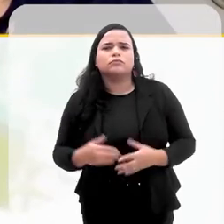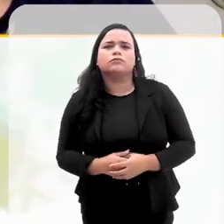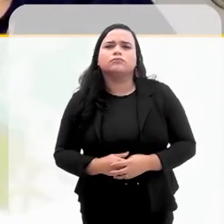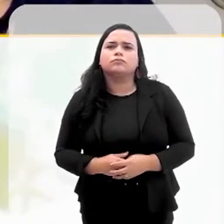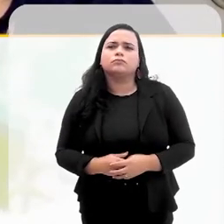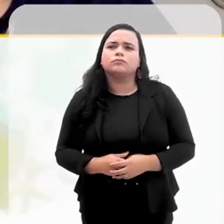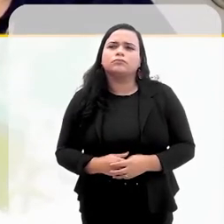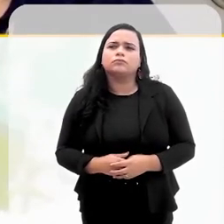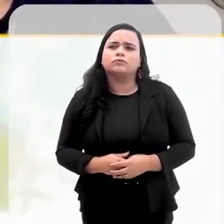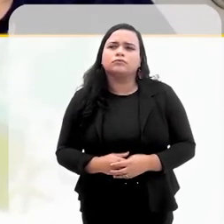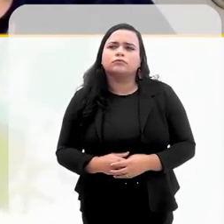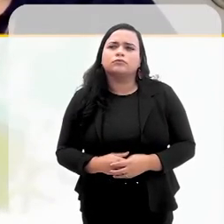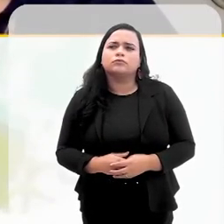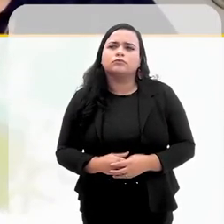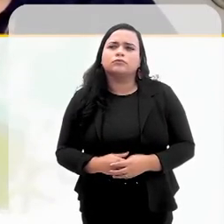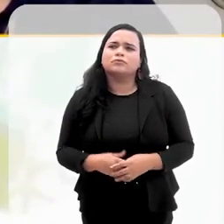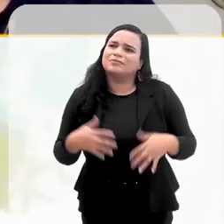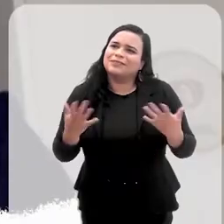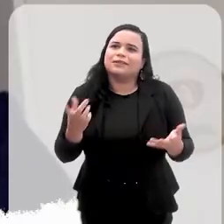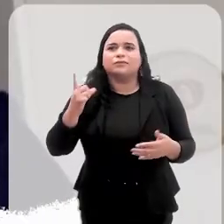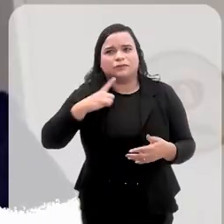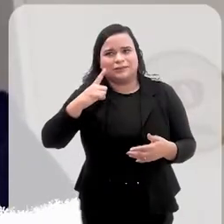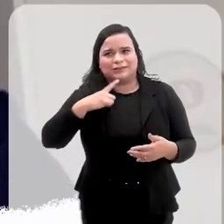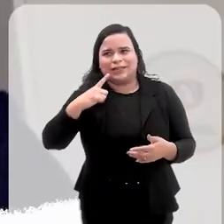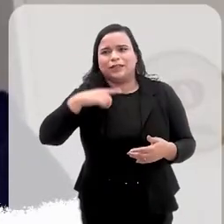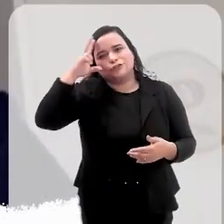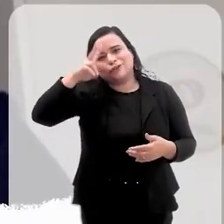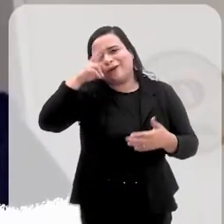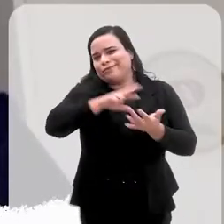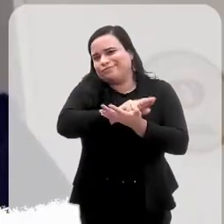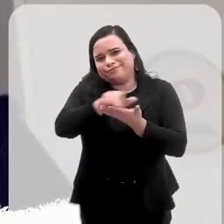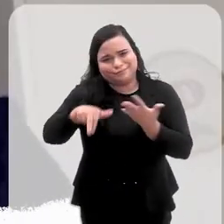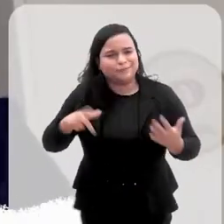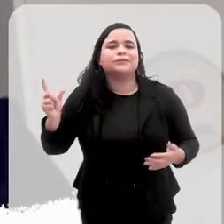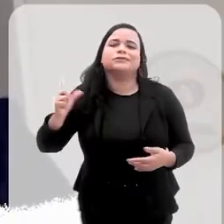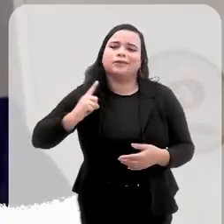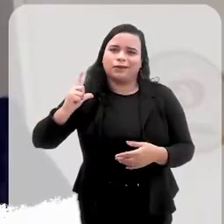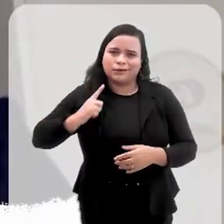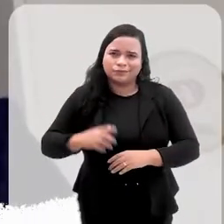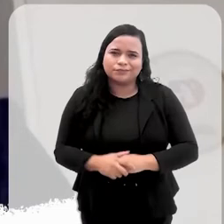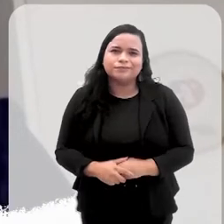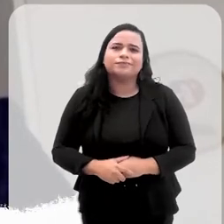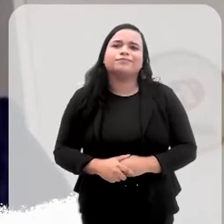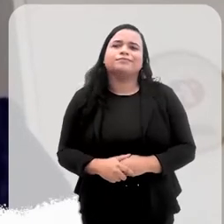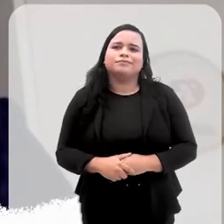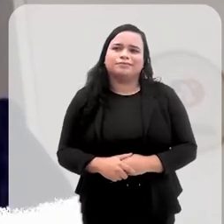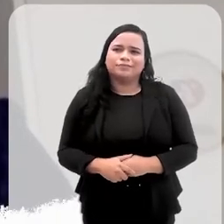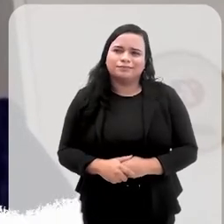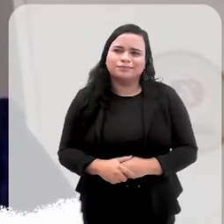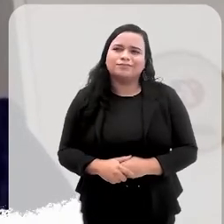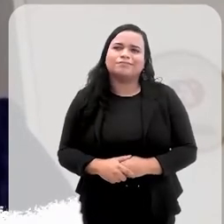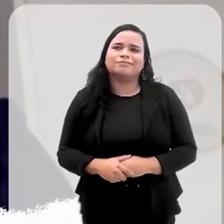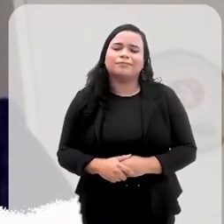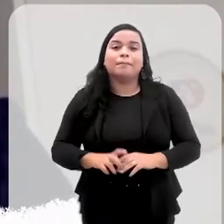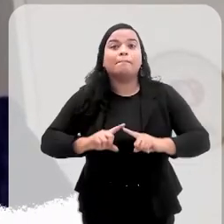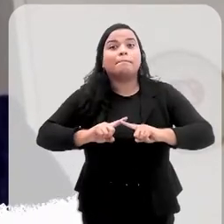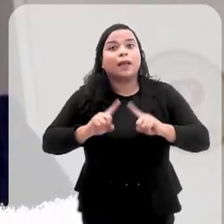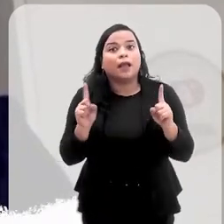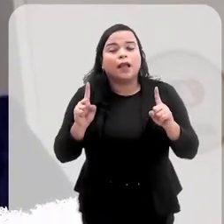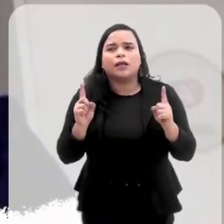né? Muitas histórias. Mas são várias, né? Eu poderia